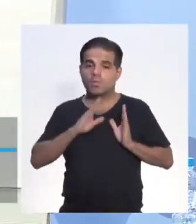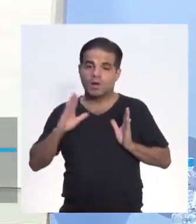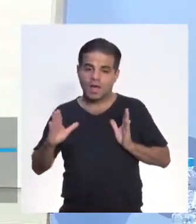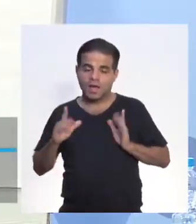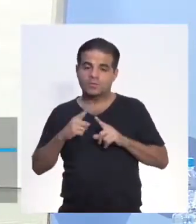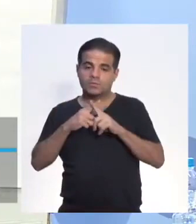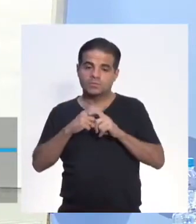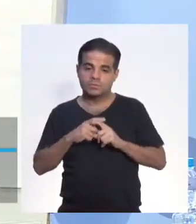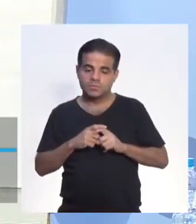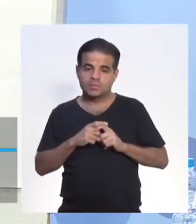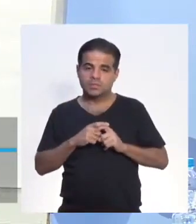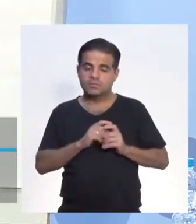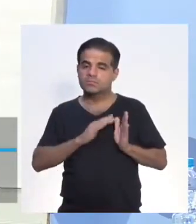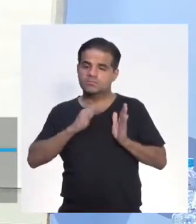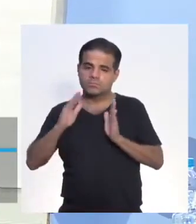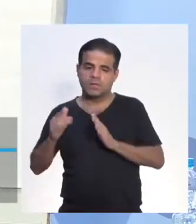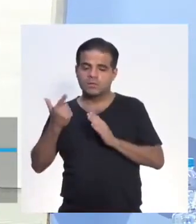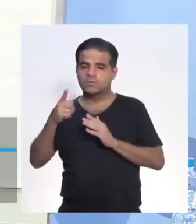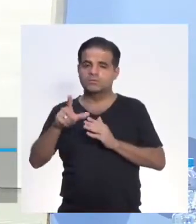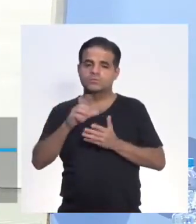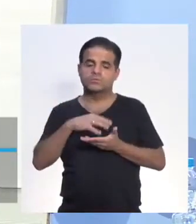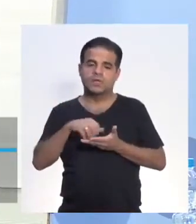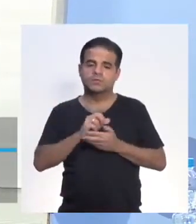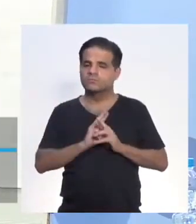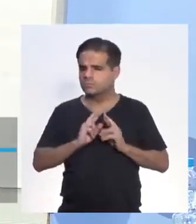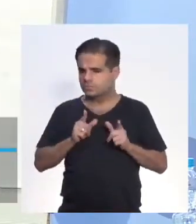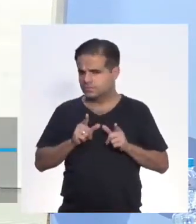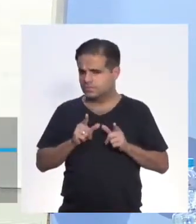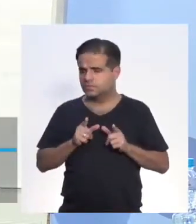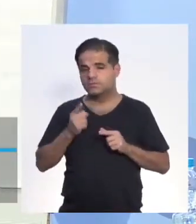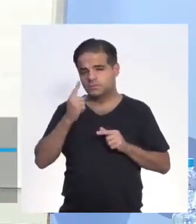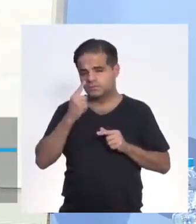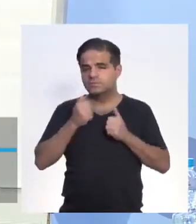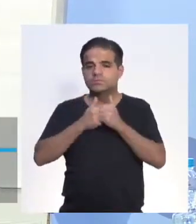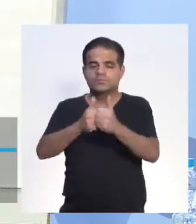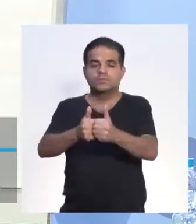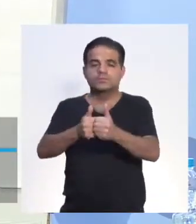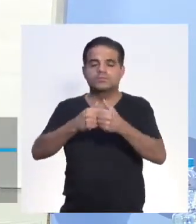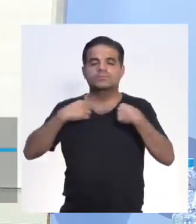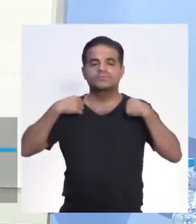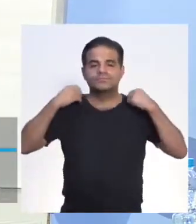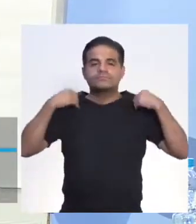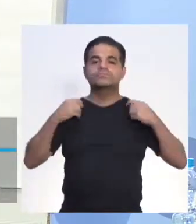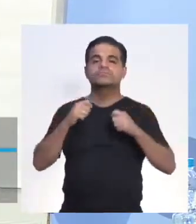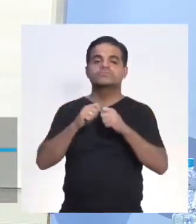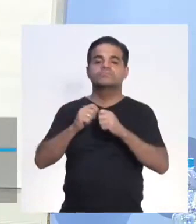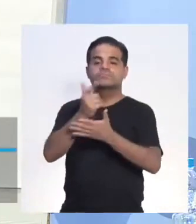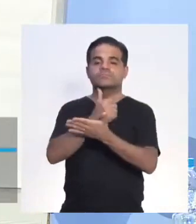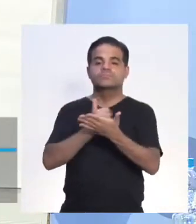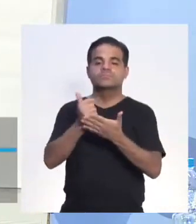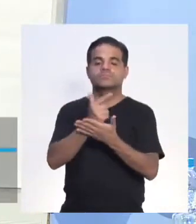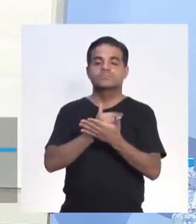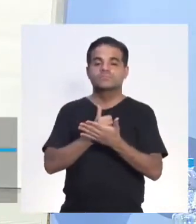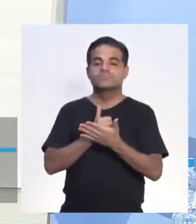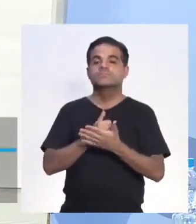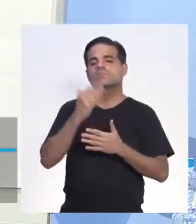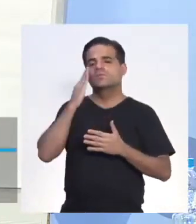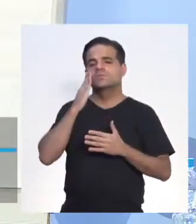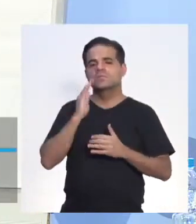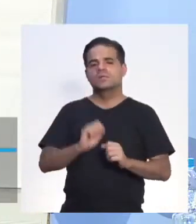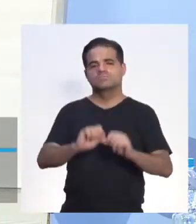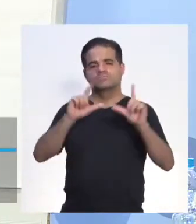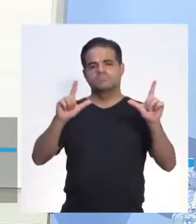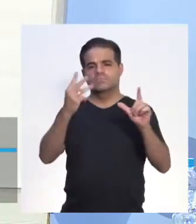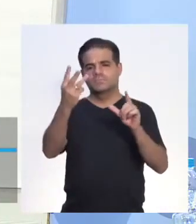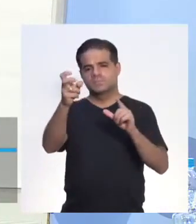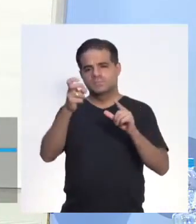lado multiplicando pelo lado diferente, pelo outro lado. Sim? Então, venham aqui comigo, por favor. Fiz o desenho aqui. Sei que esse lado,